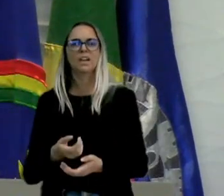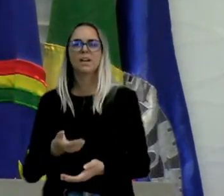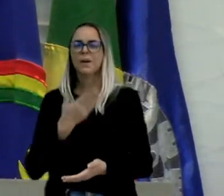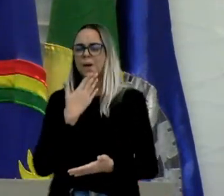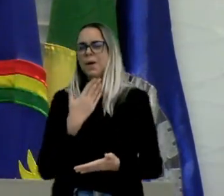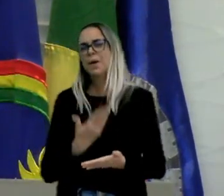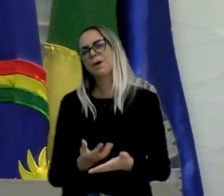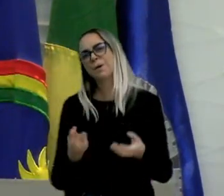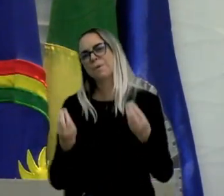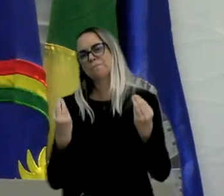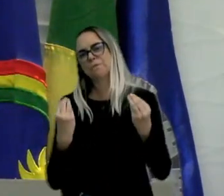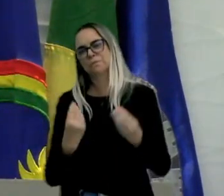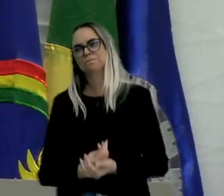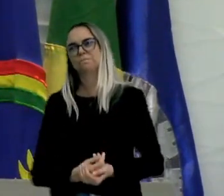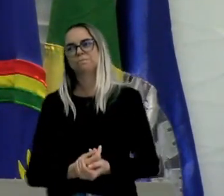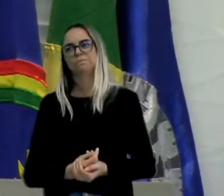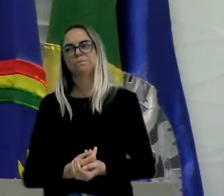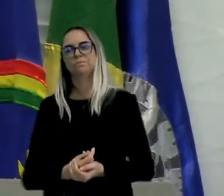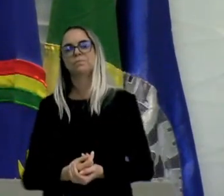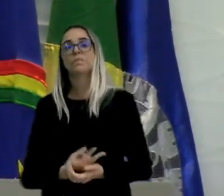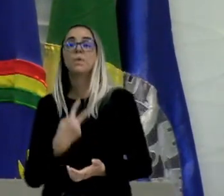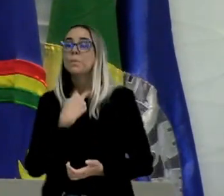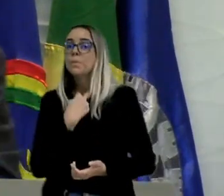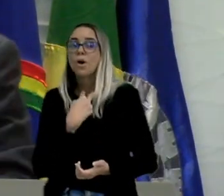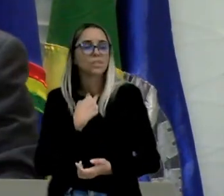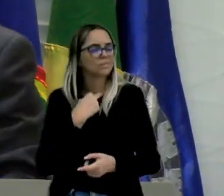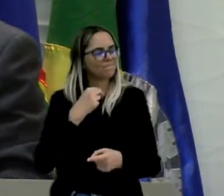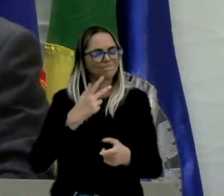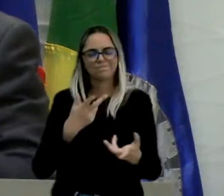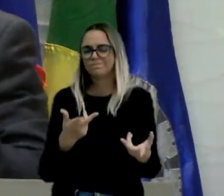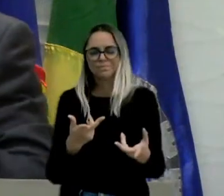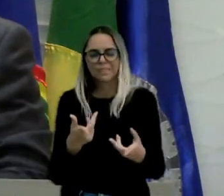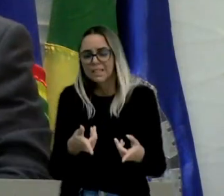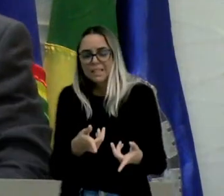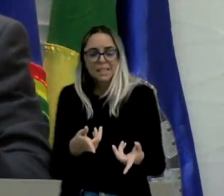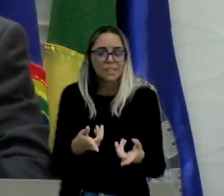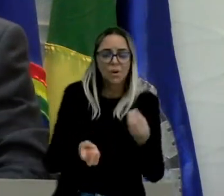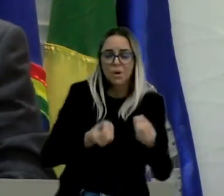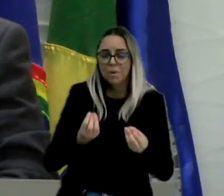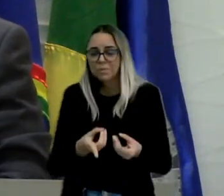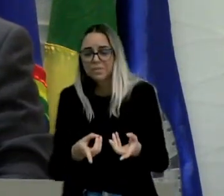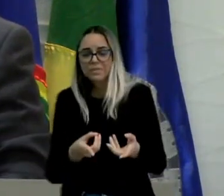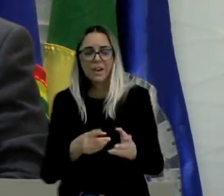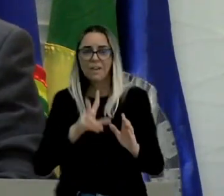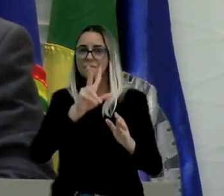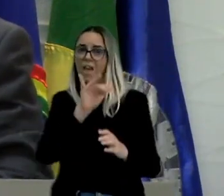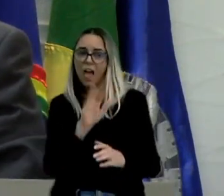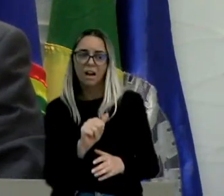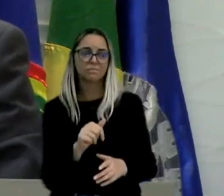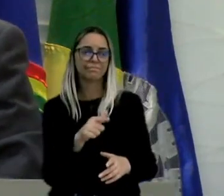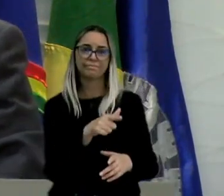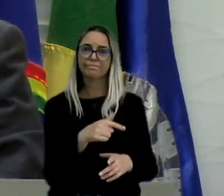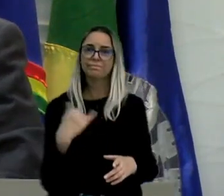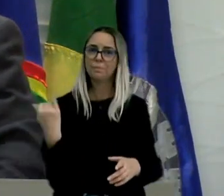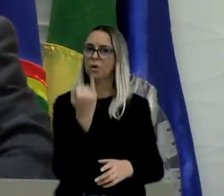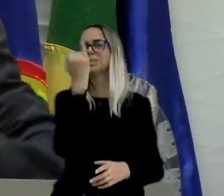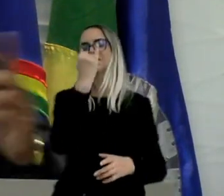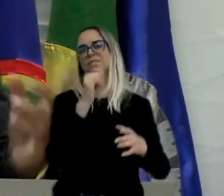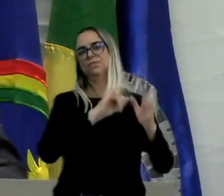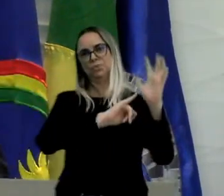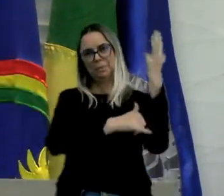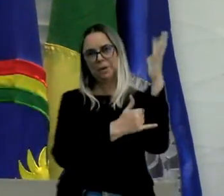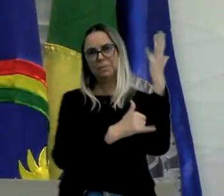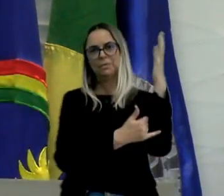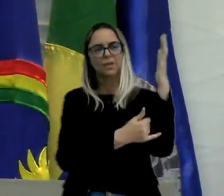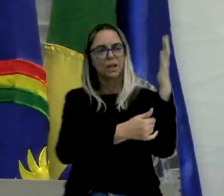absurdo um absurdo não se pode permitir que um negócio daquele aconteça numa numa vila tão importante cont a juruba e vários